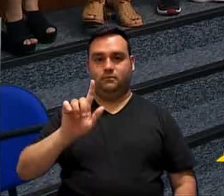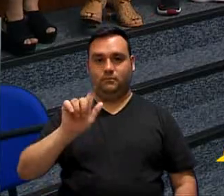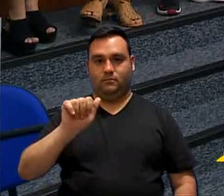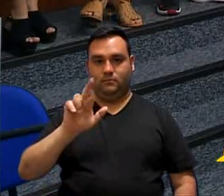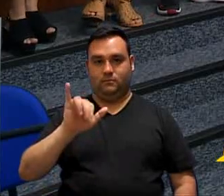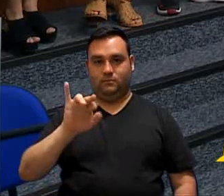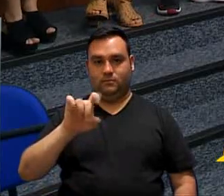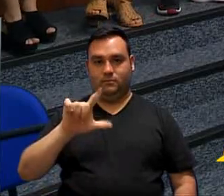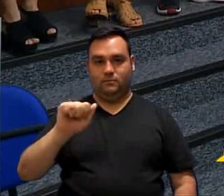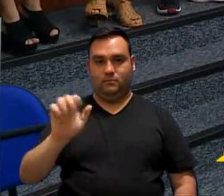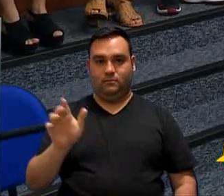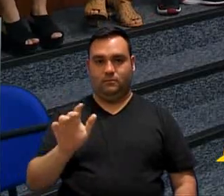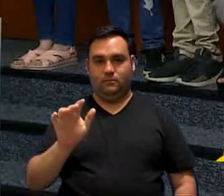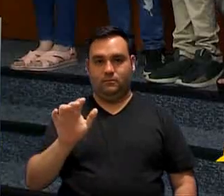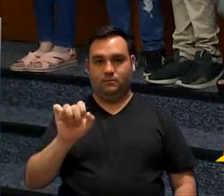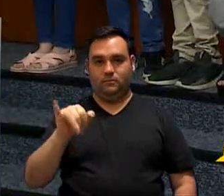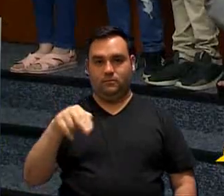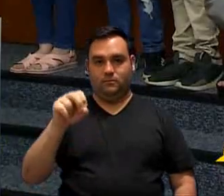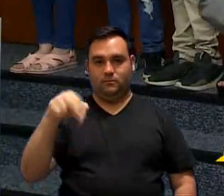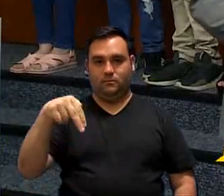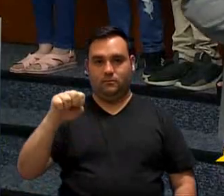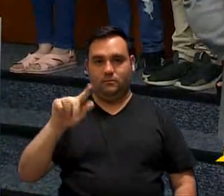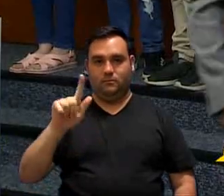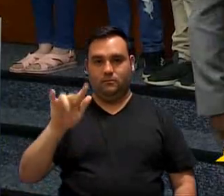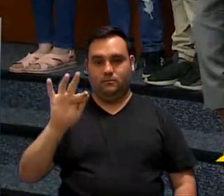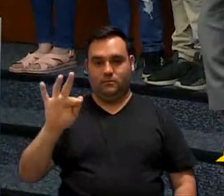Gabriela Simone Fogaça de Lima.